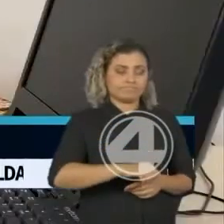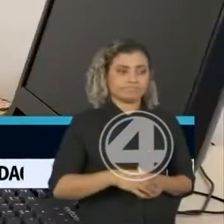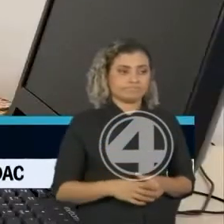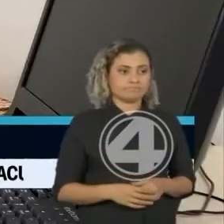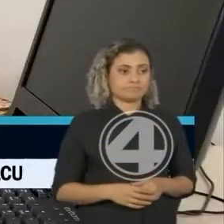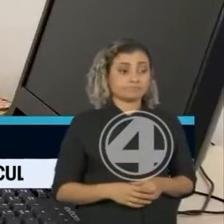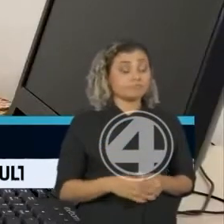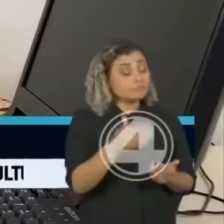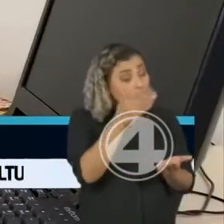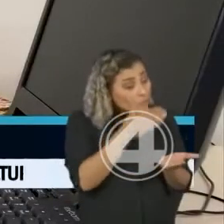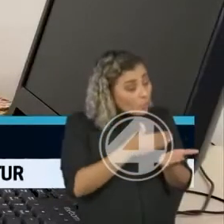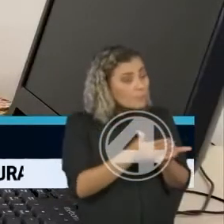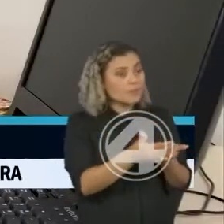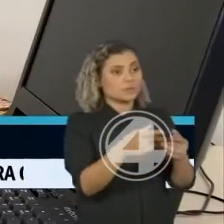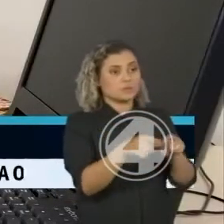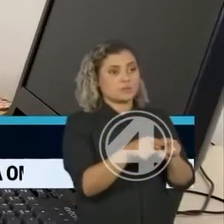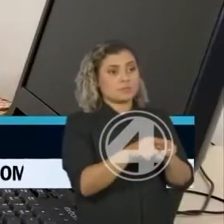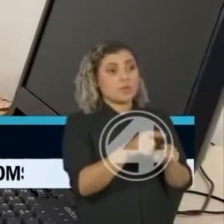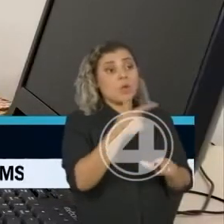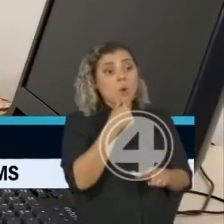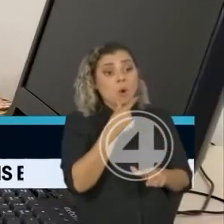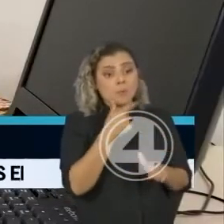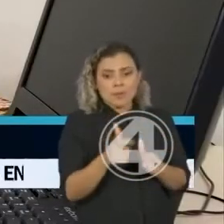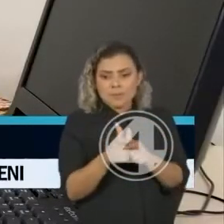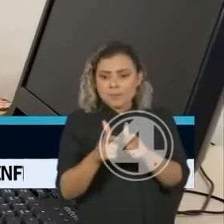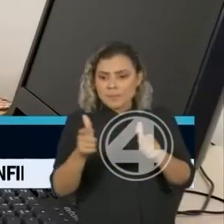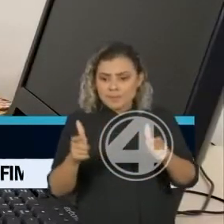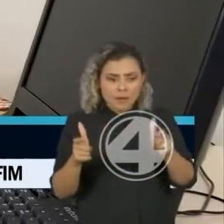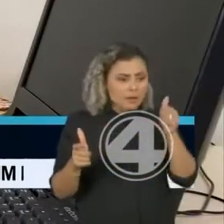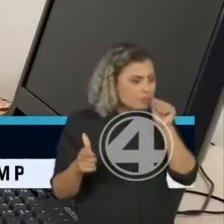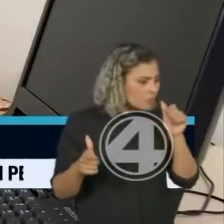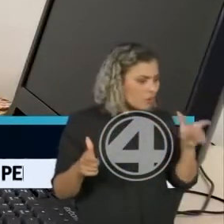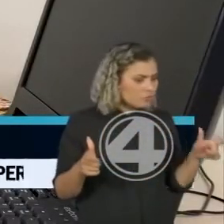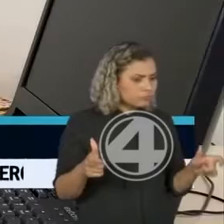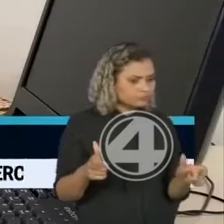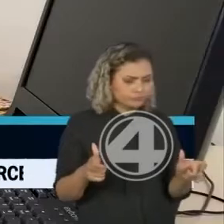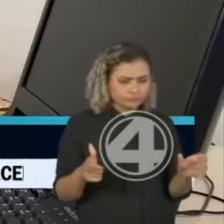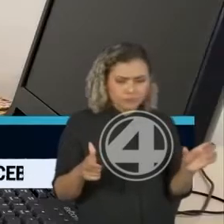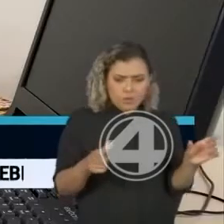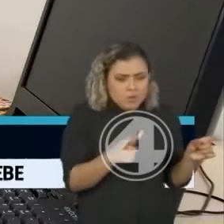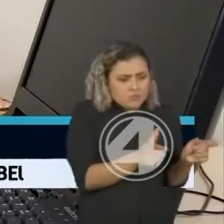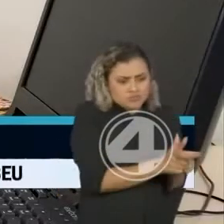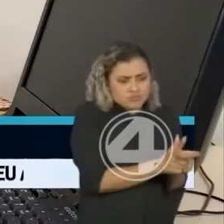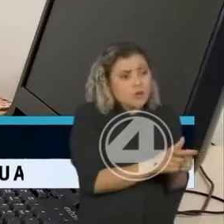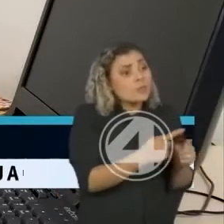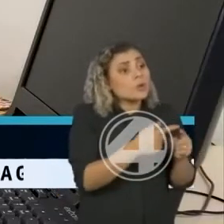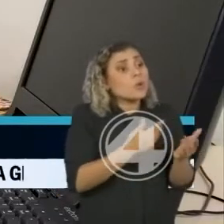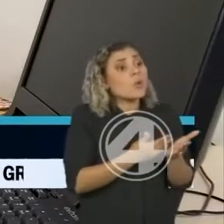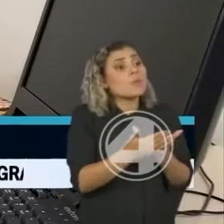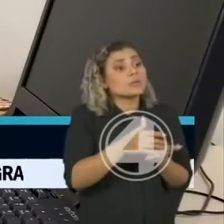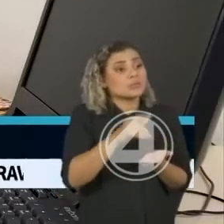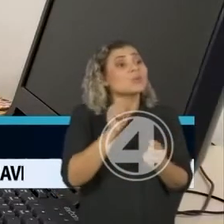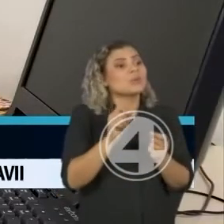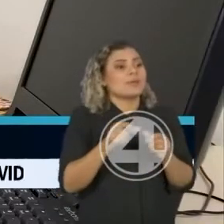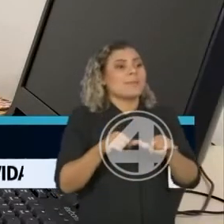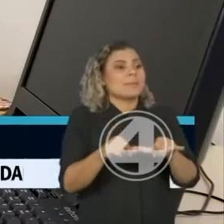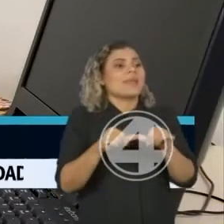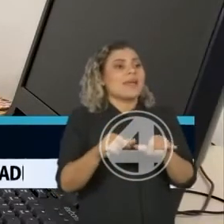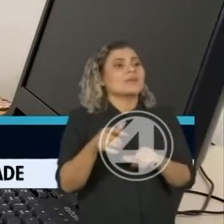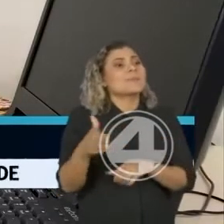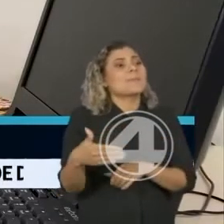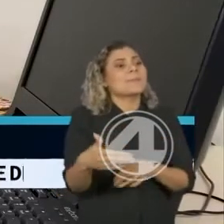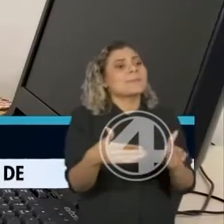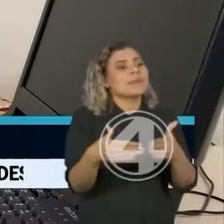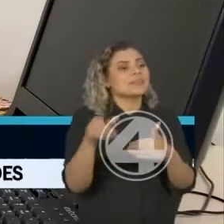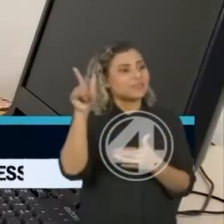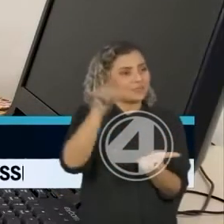no início é o número de homens era bem maior do que de mulheres que se a gente for lembrar começou lá naquele mercado de peixe lá hein hum hum